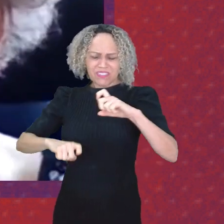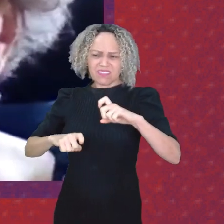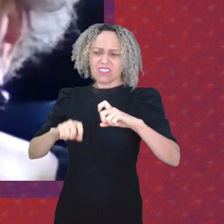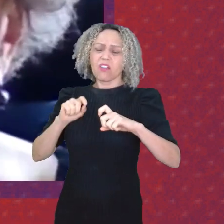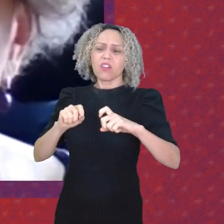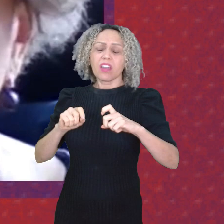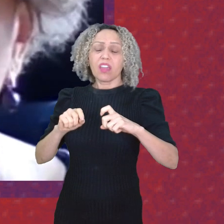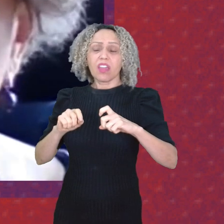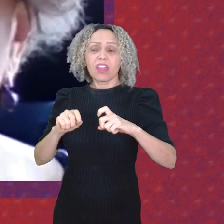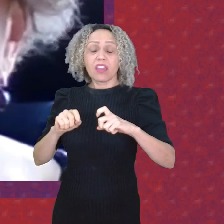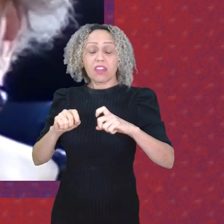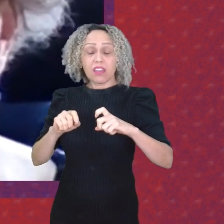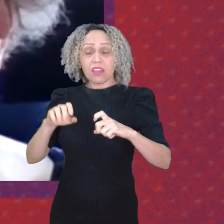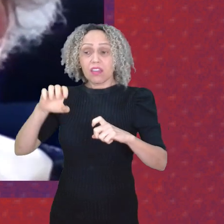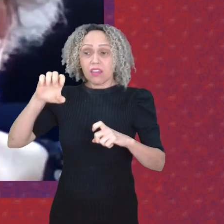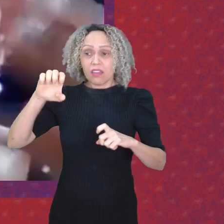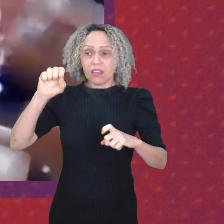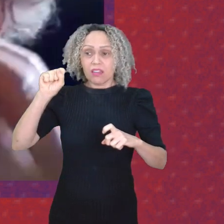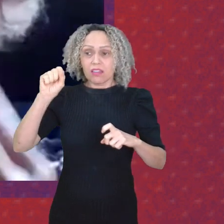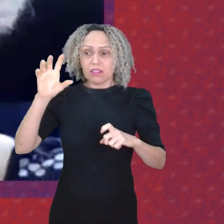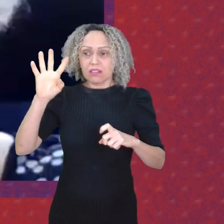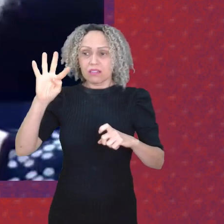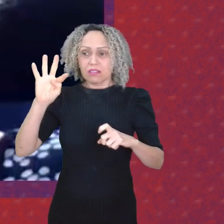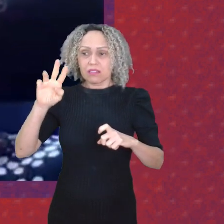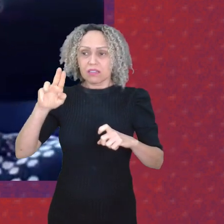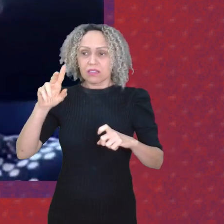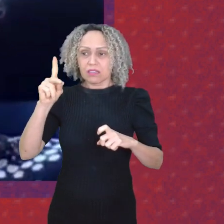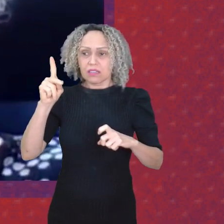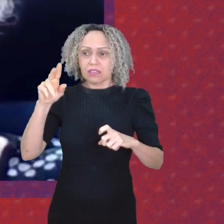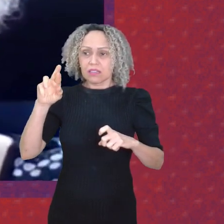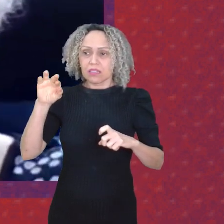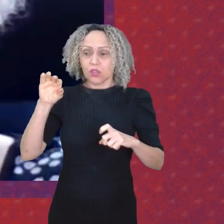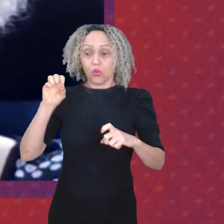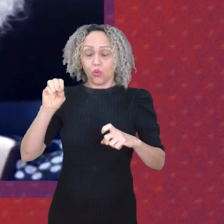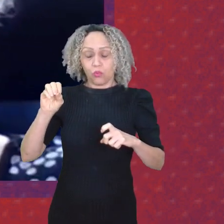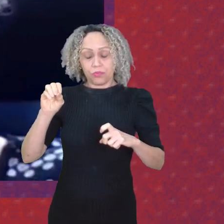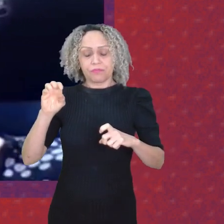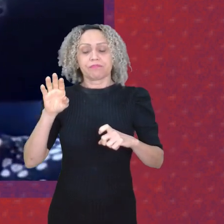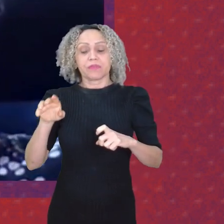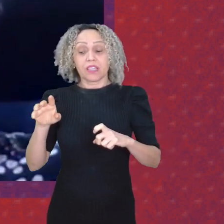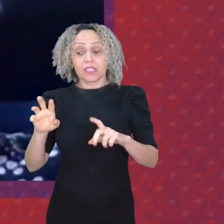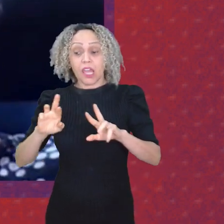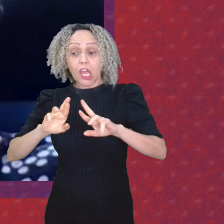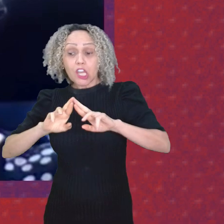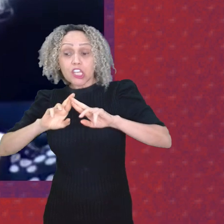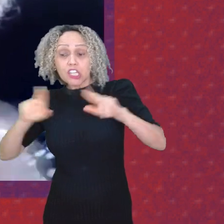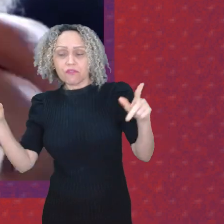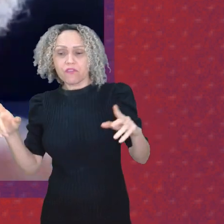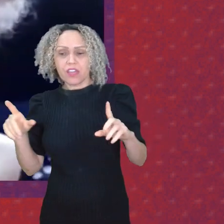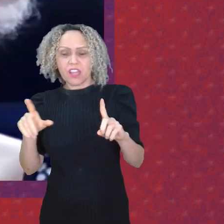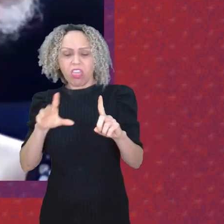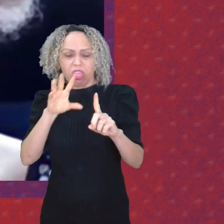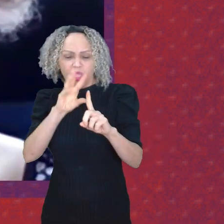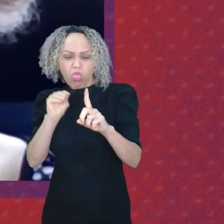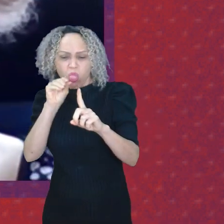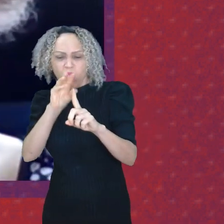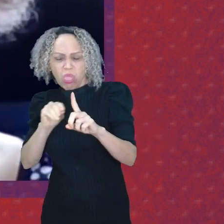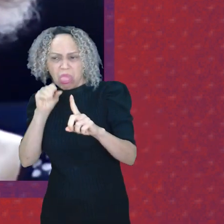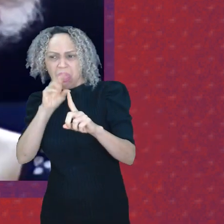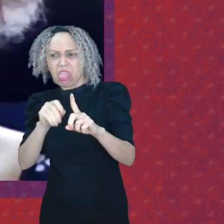do assédio sexual. Por exemplo, nos ônibus, nos transportes coletivos, quando